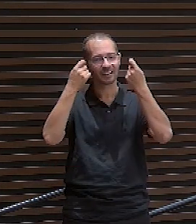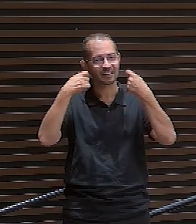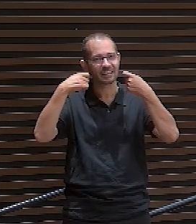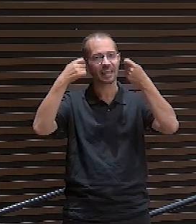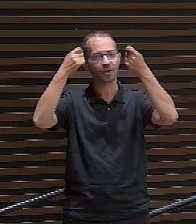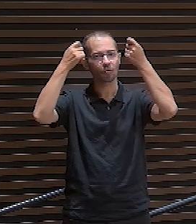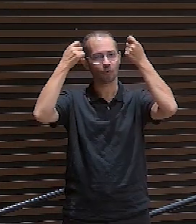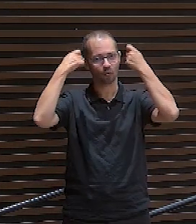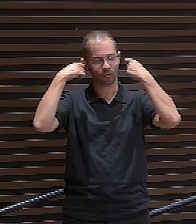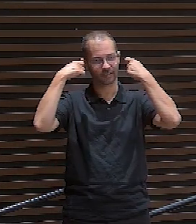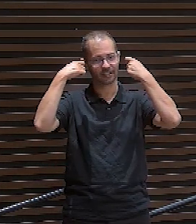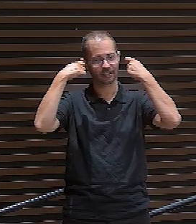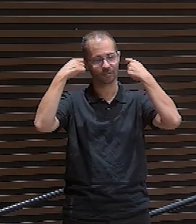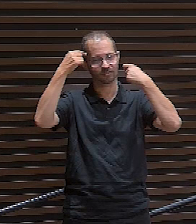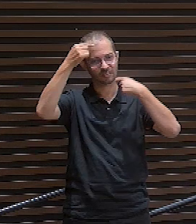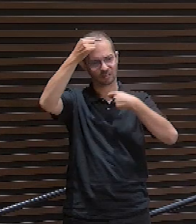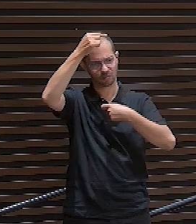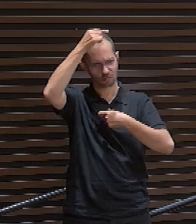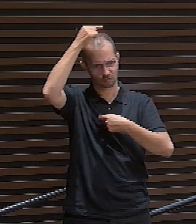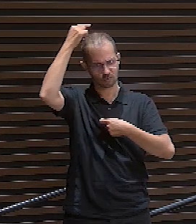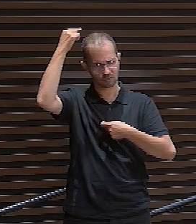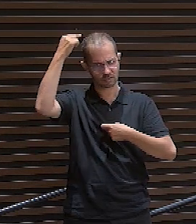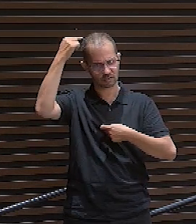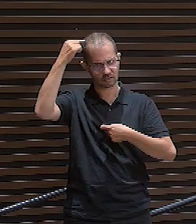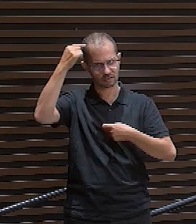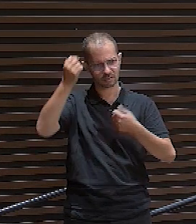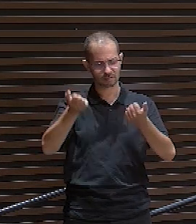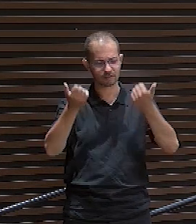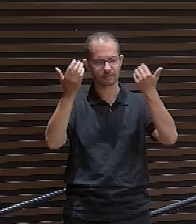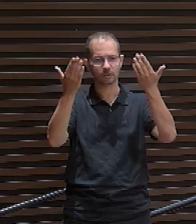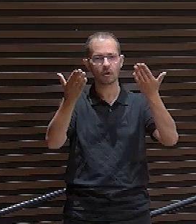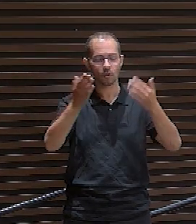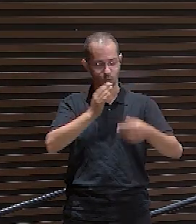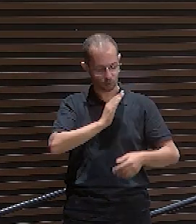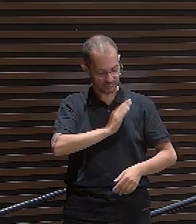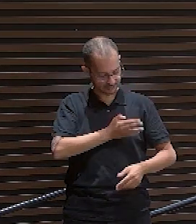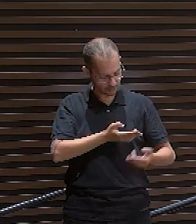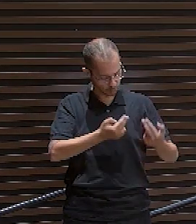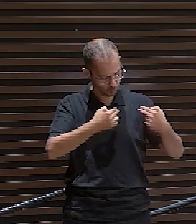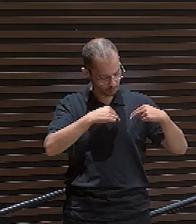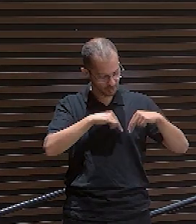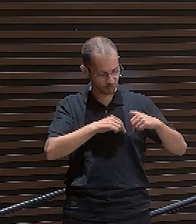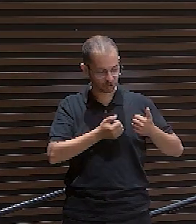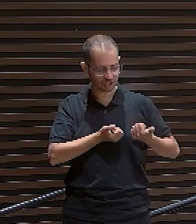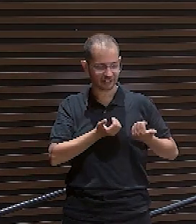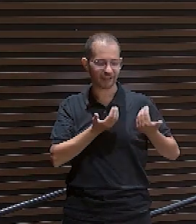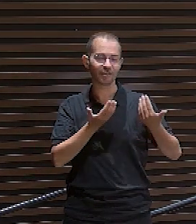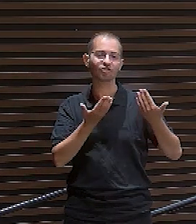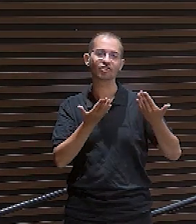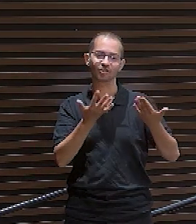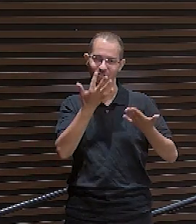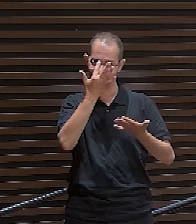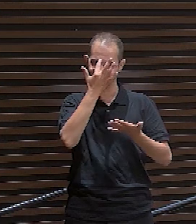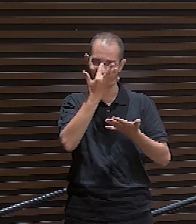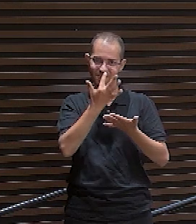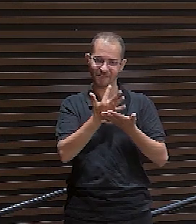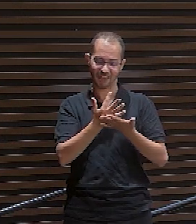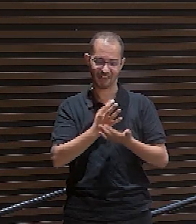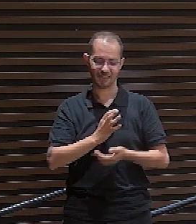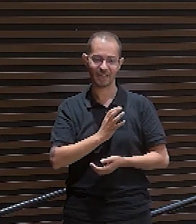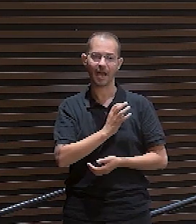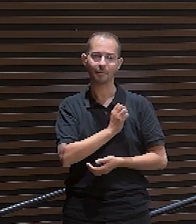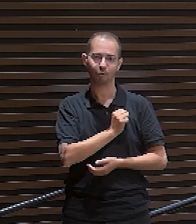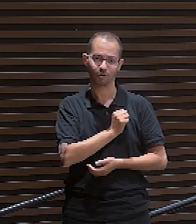ele consagrou. Foi o coração humilde e rendido, que em fé e amor